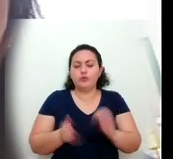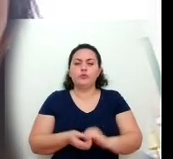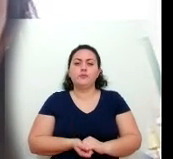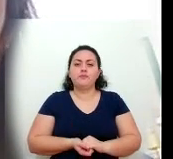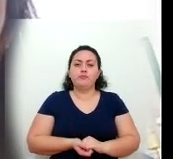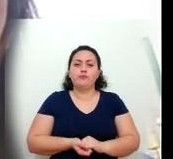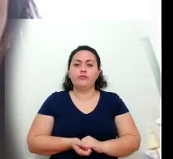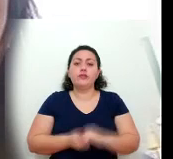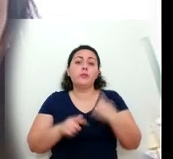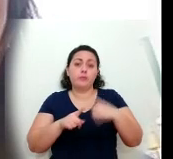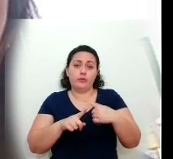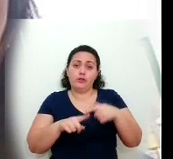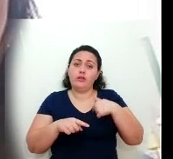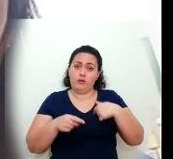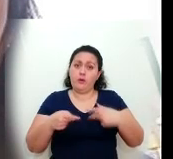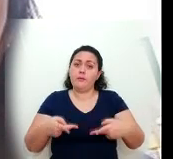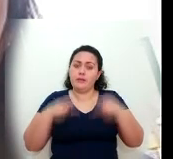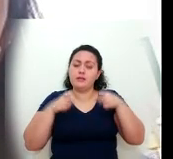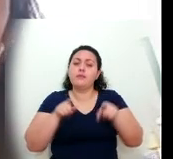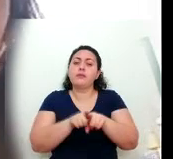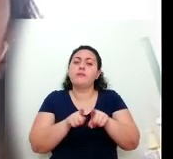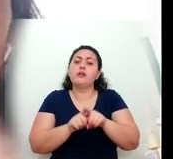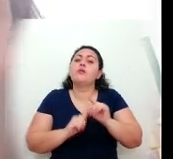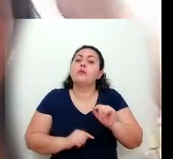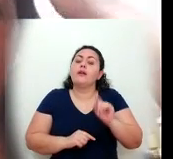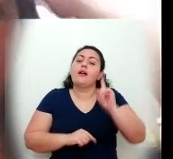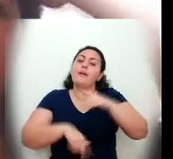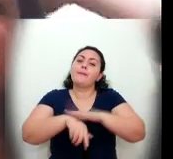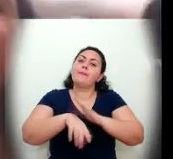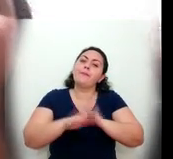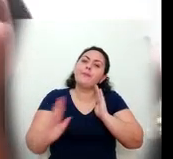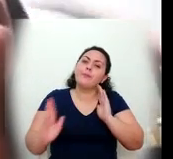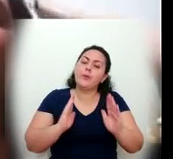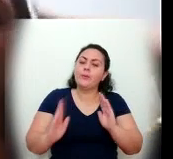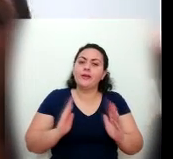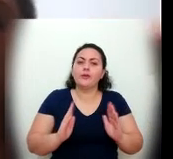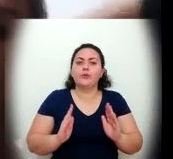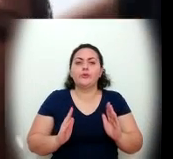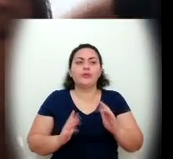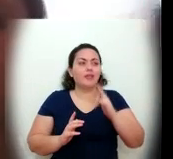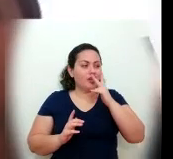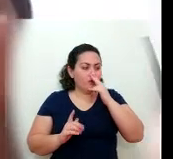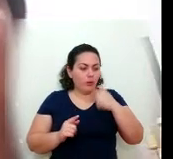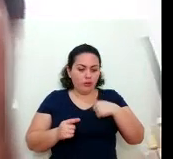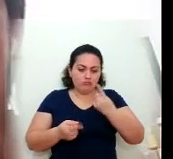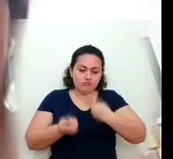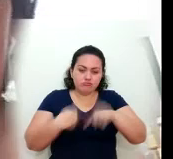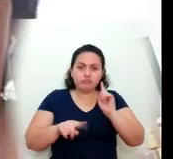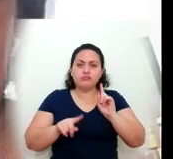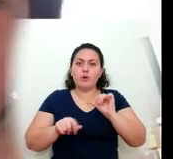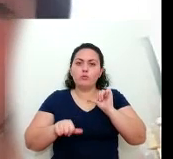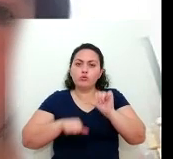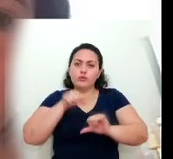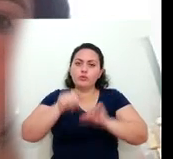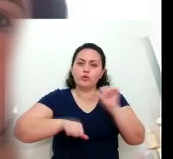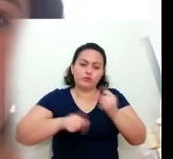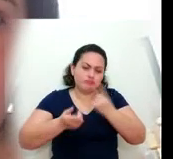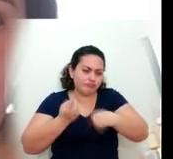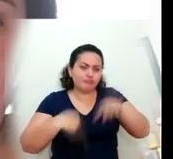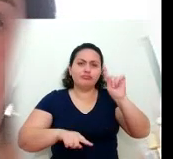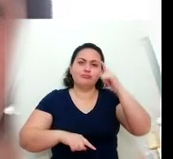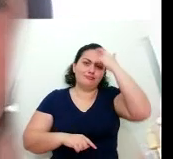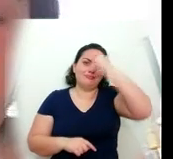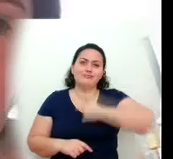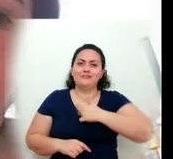né? Porque eu também vejo como, acho que é o momento em que a gente está também se reinventando